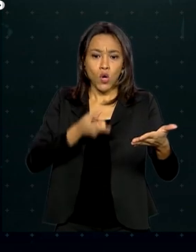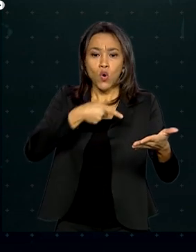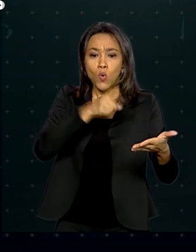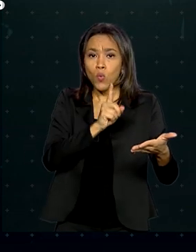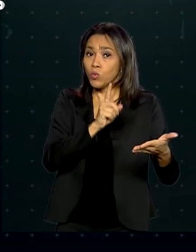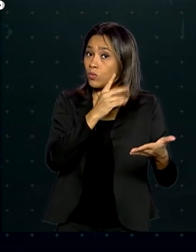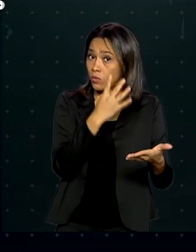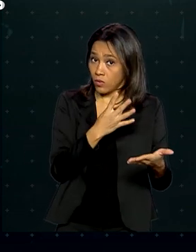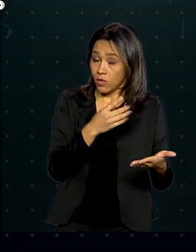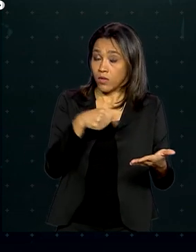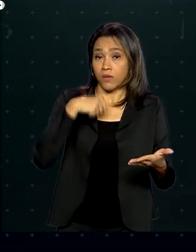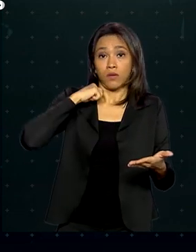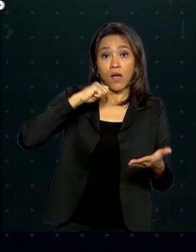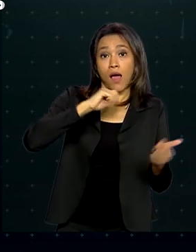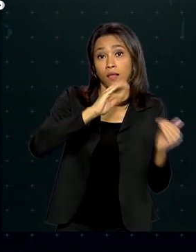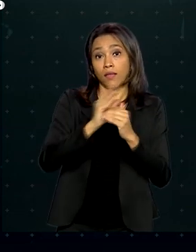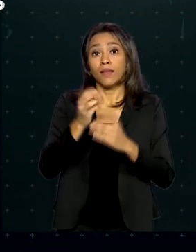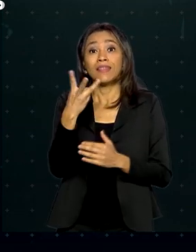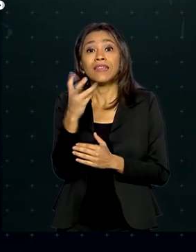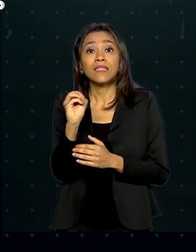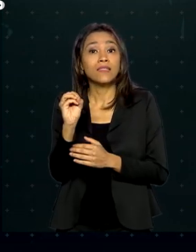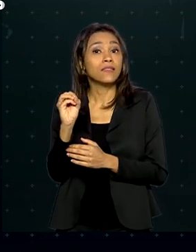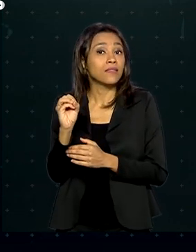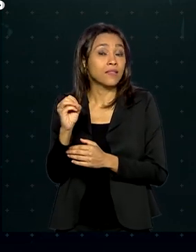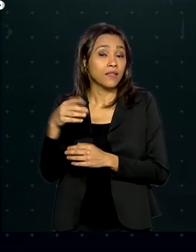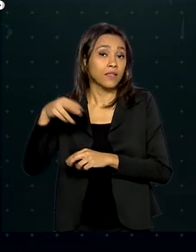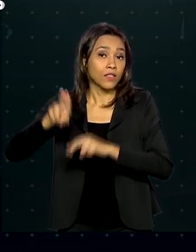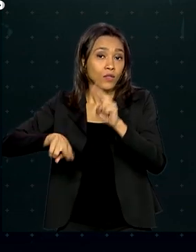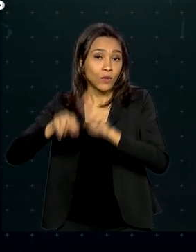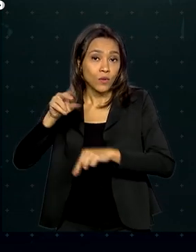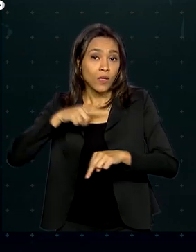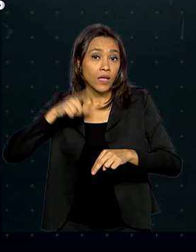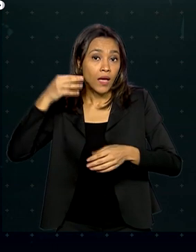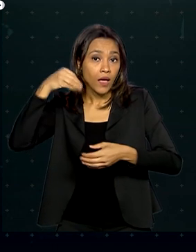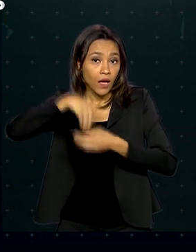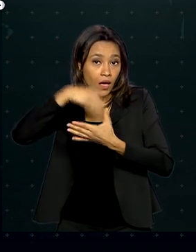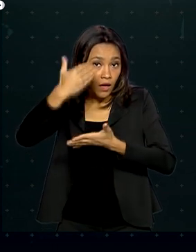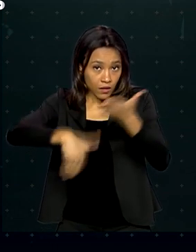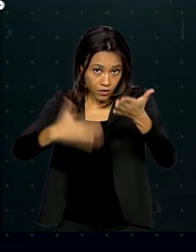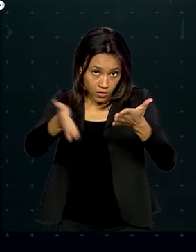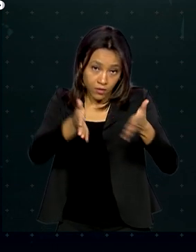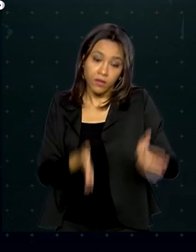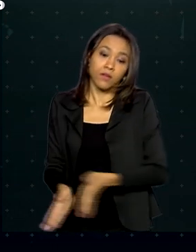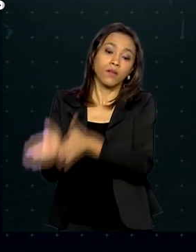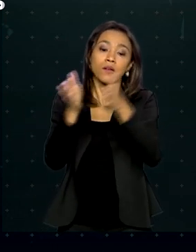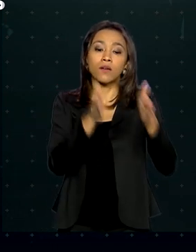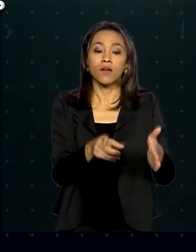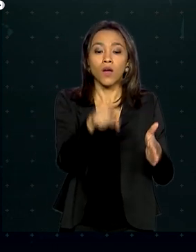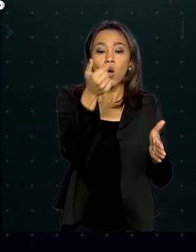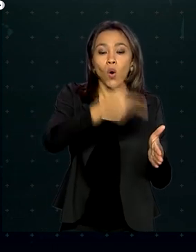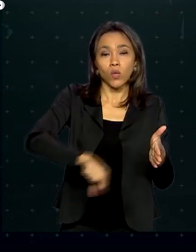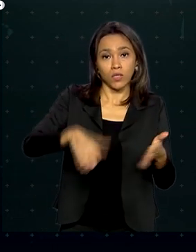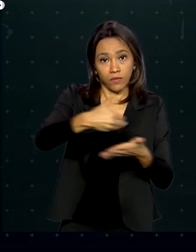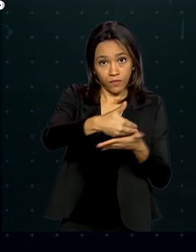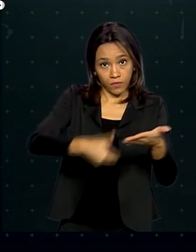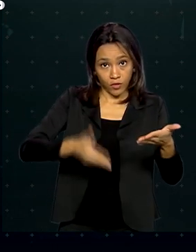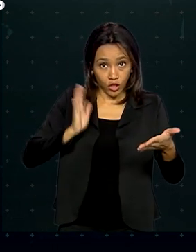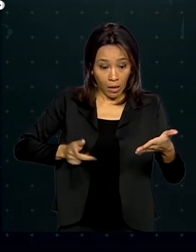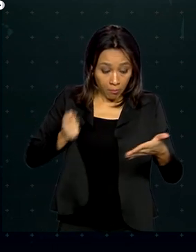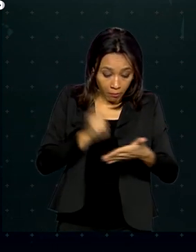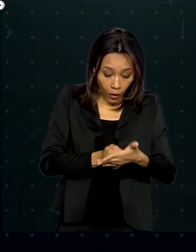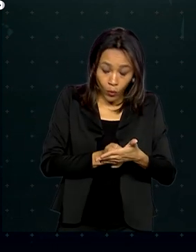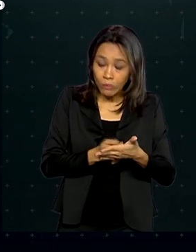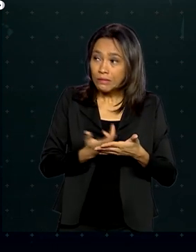6 já devem ser enviadas com desconto. Para faturas emitidas e já pagas, o acerto